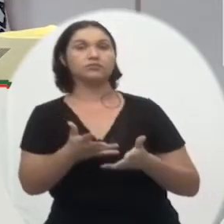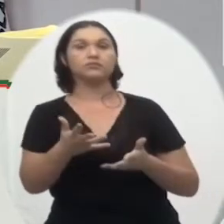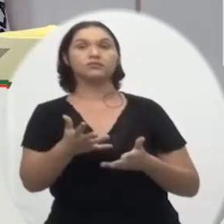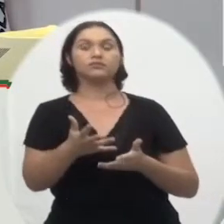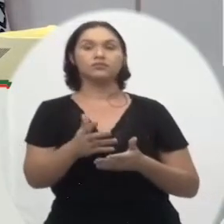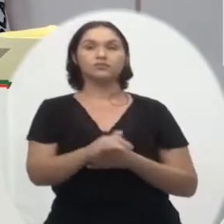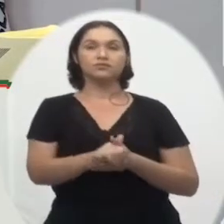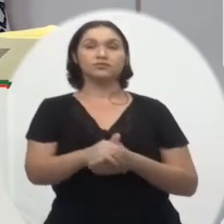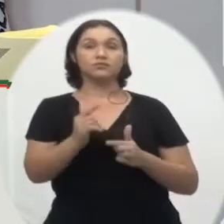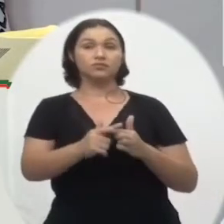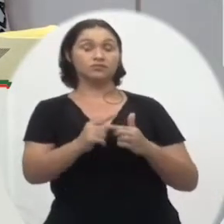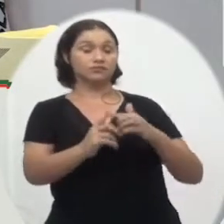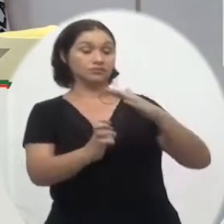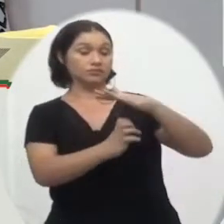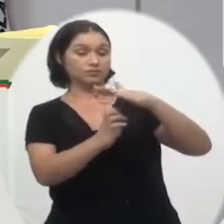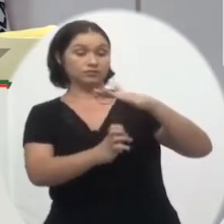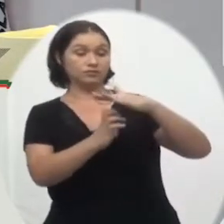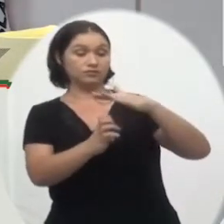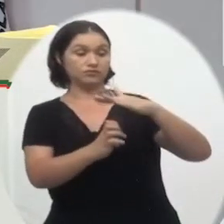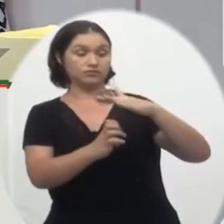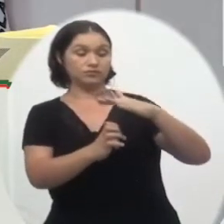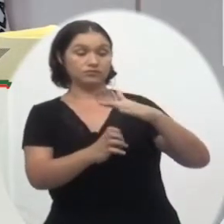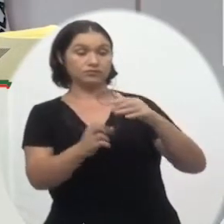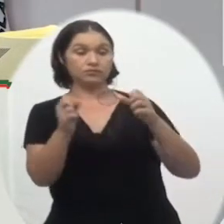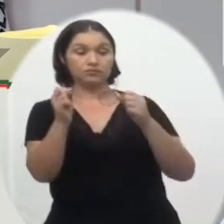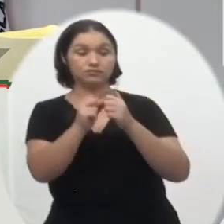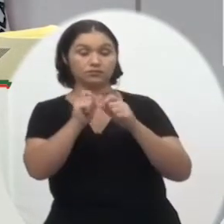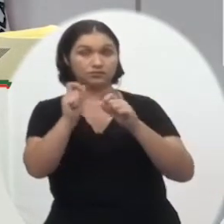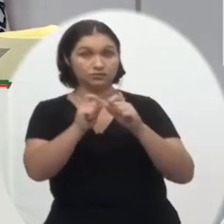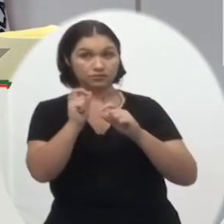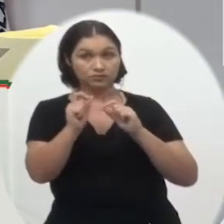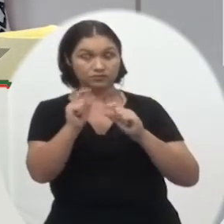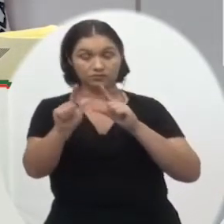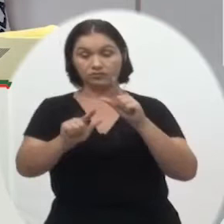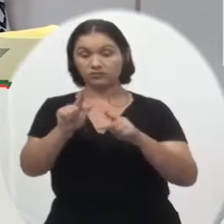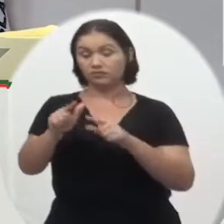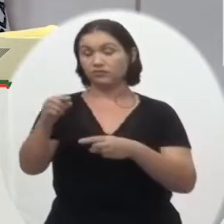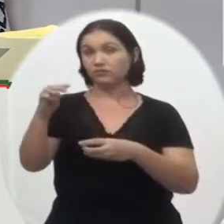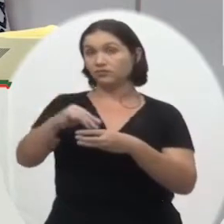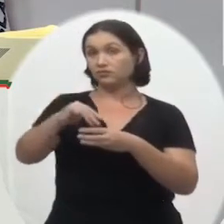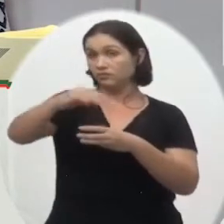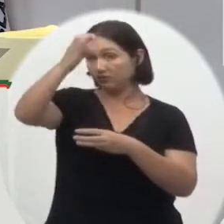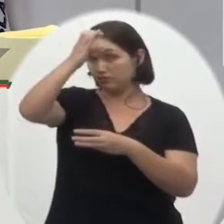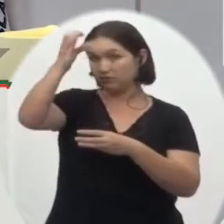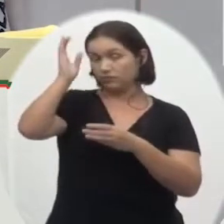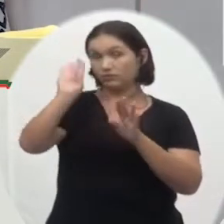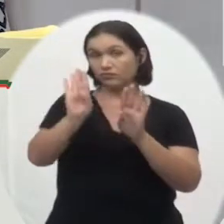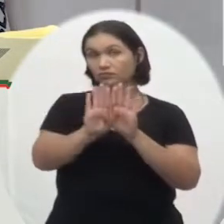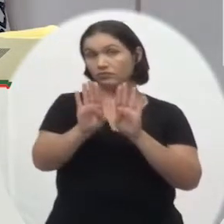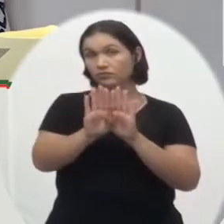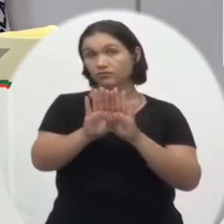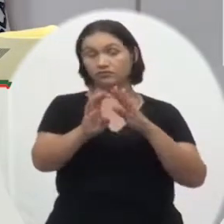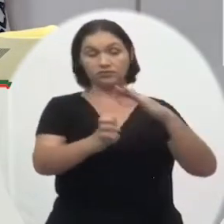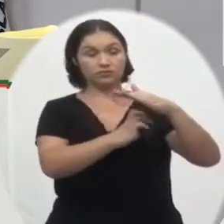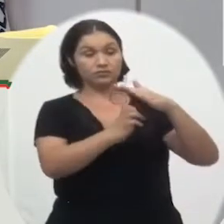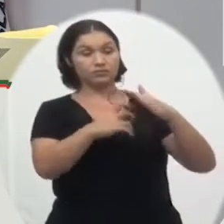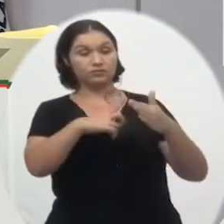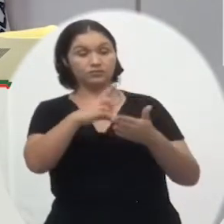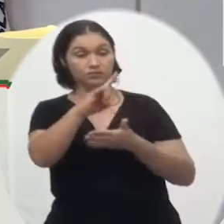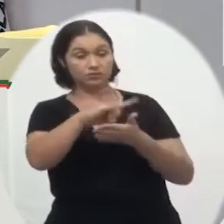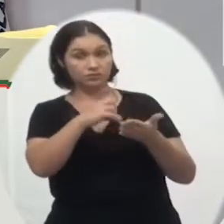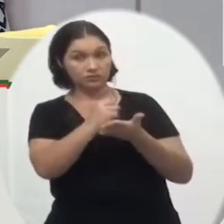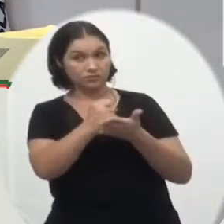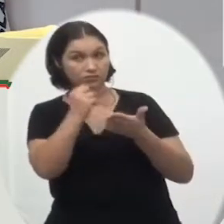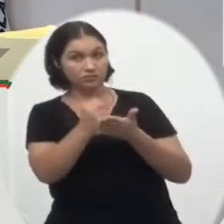Nós estamos falando de uma empresa que presta serviço para o município. Nós estamos falando de uma empresa que tem contratos vigentes.